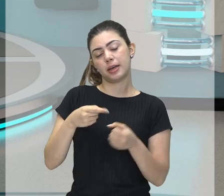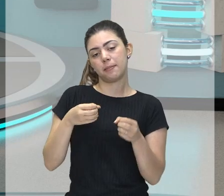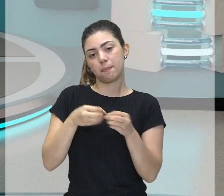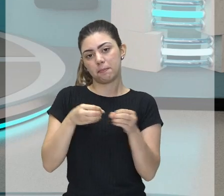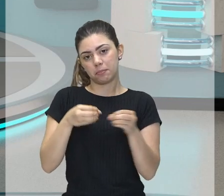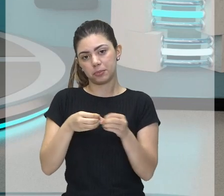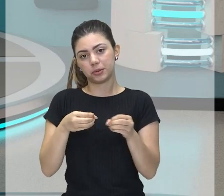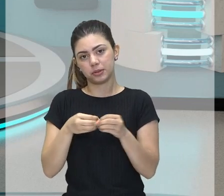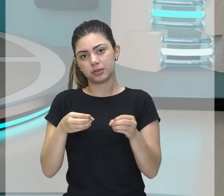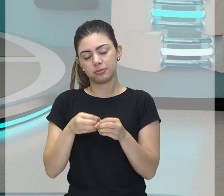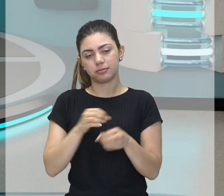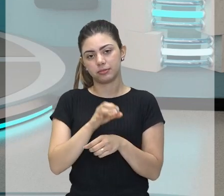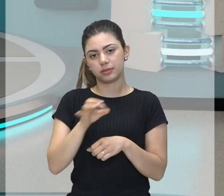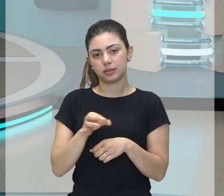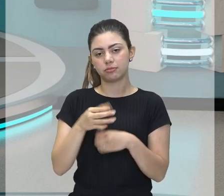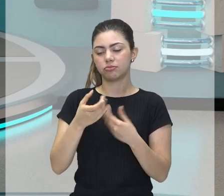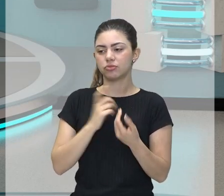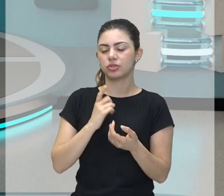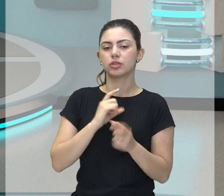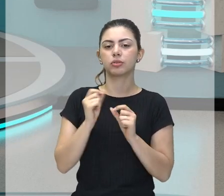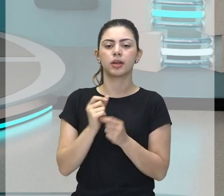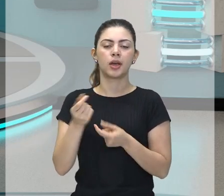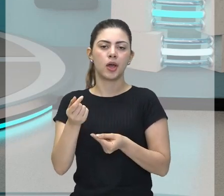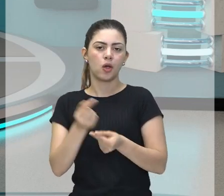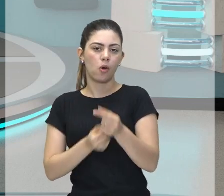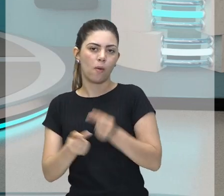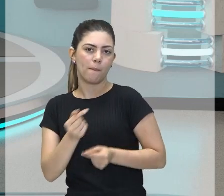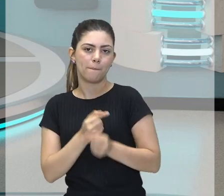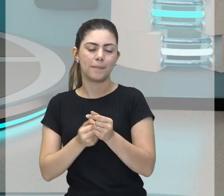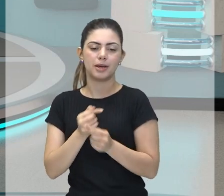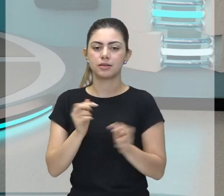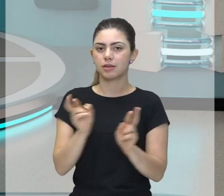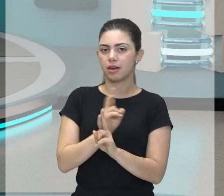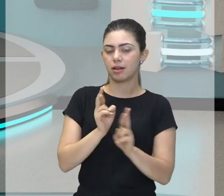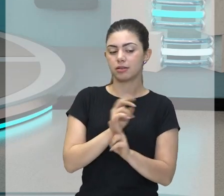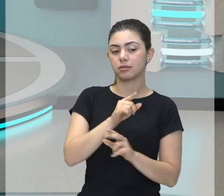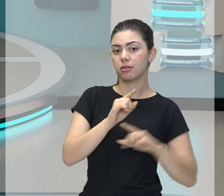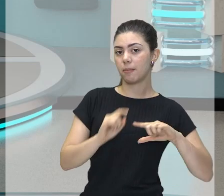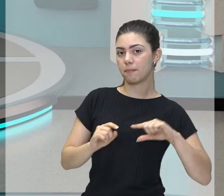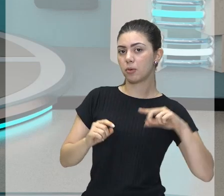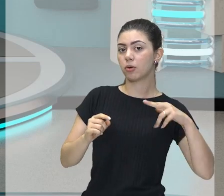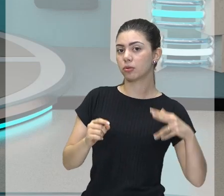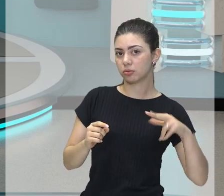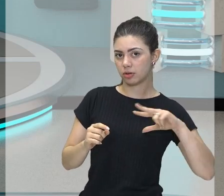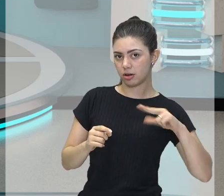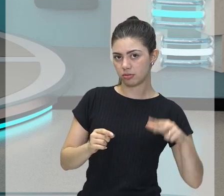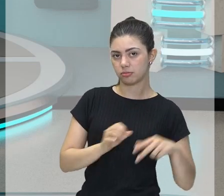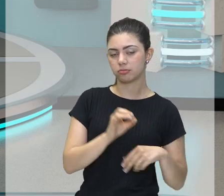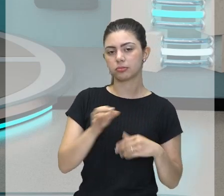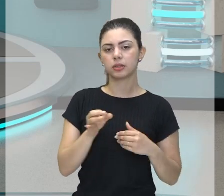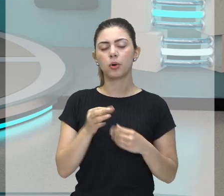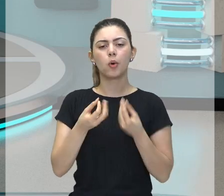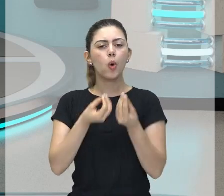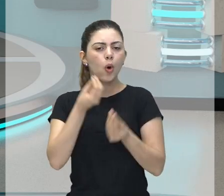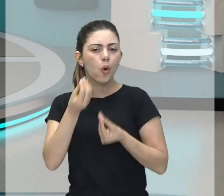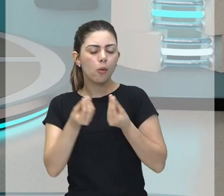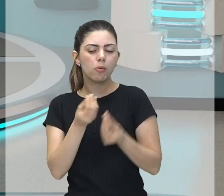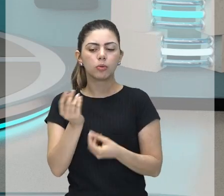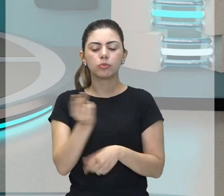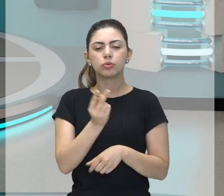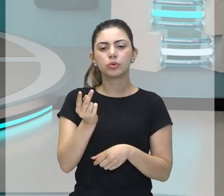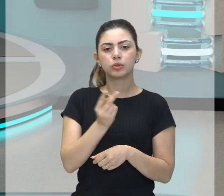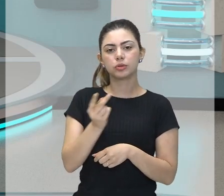tinha uma relação comercial muito forte com Portugal, né? Eles acabaram adotando o